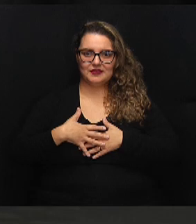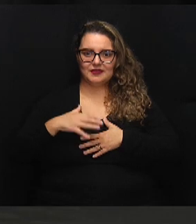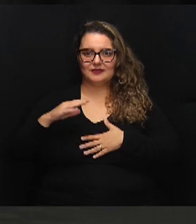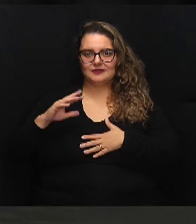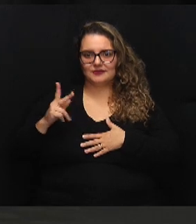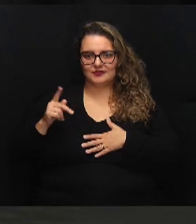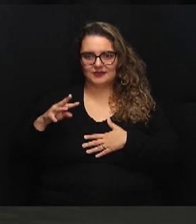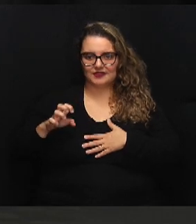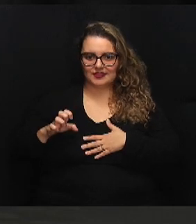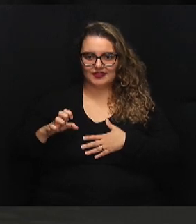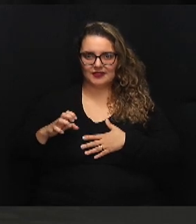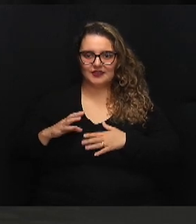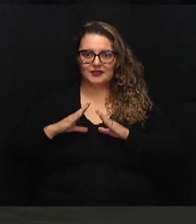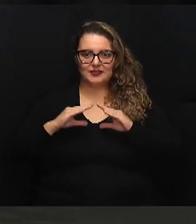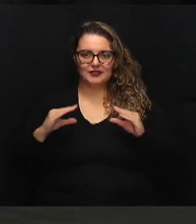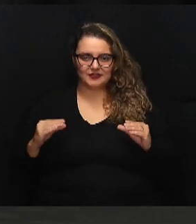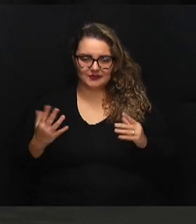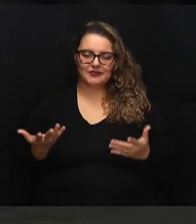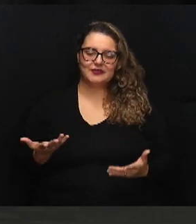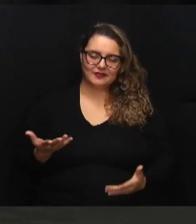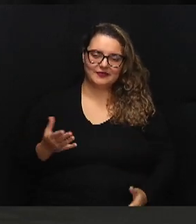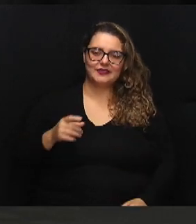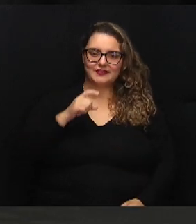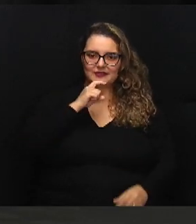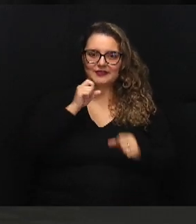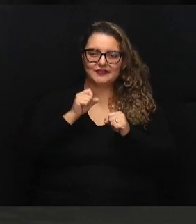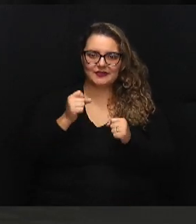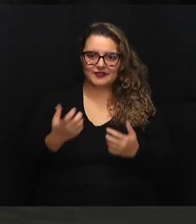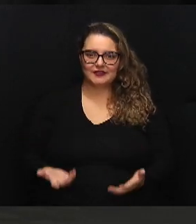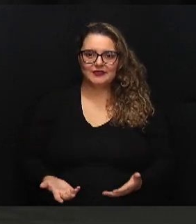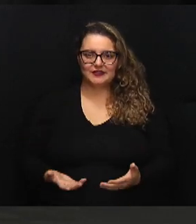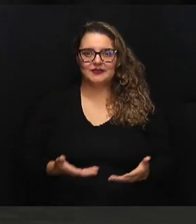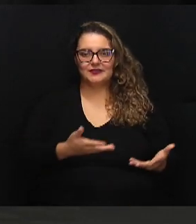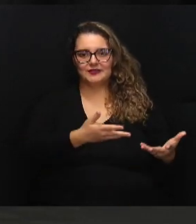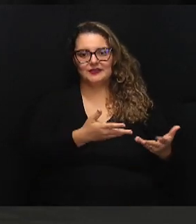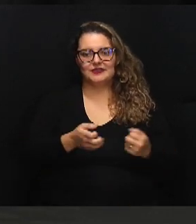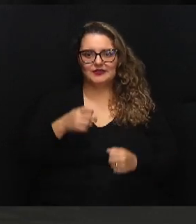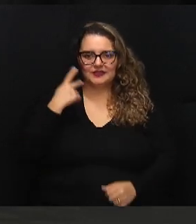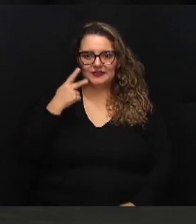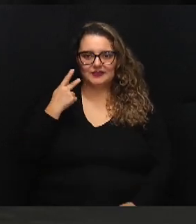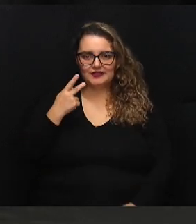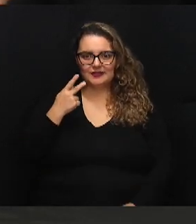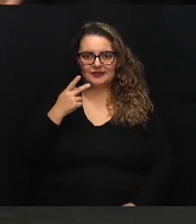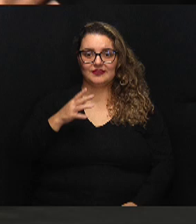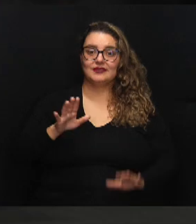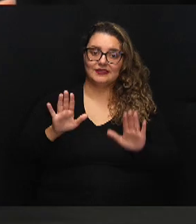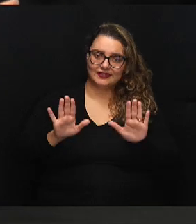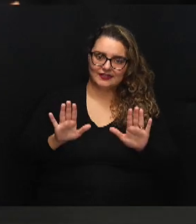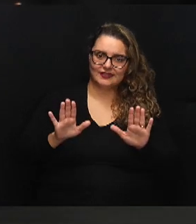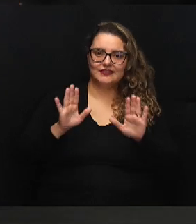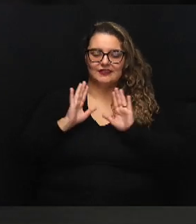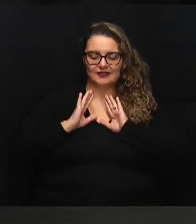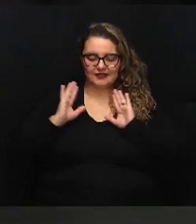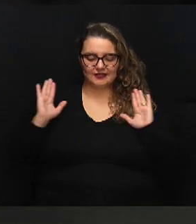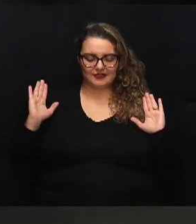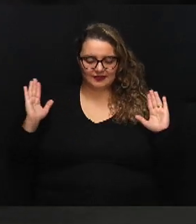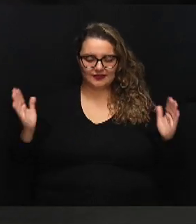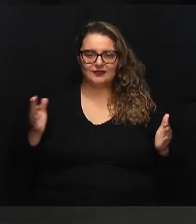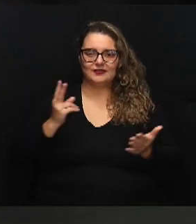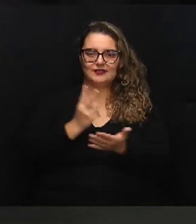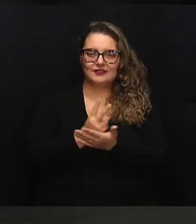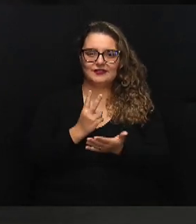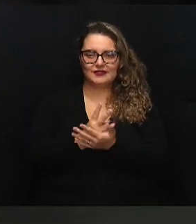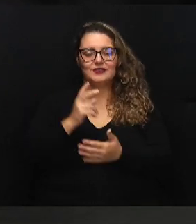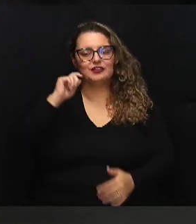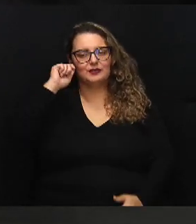chale e me aconchegar do frio. E agora eu convido o vereador a fazer o mesmo. Gente, e no fundo, sempre em